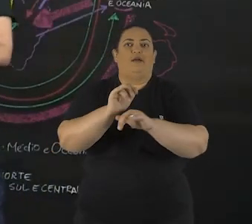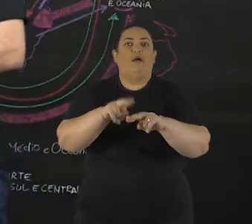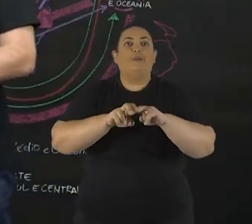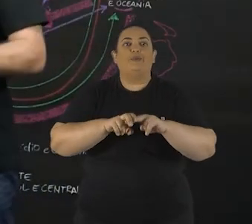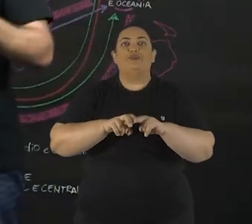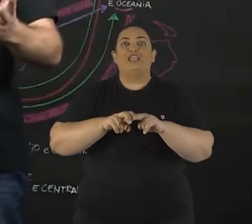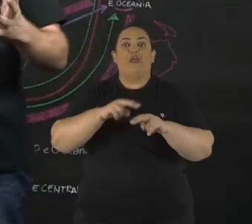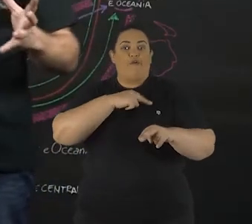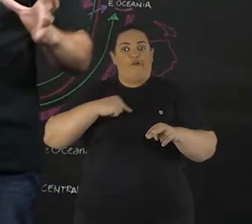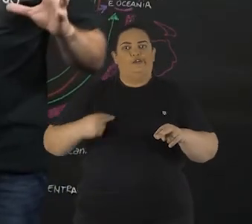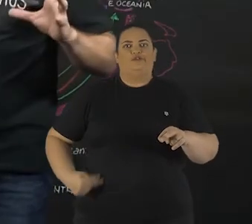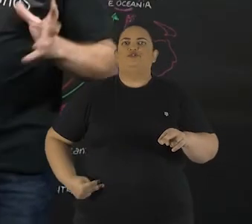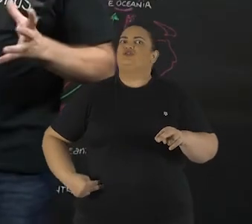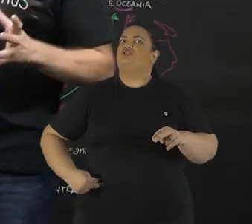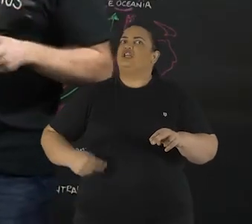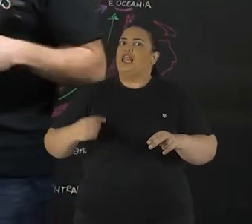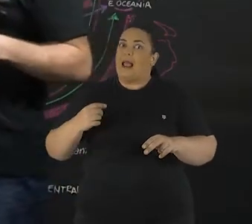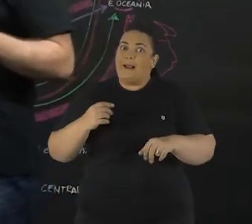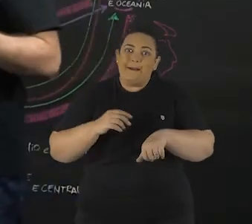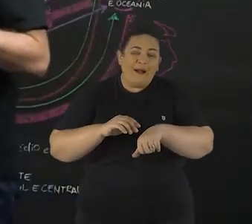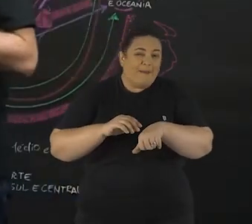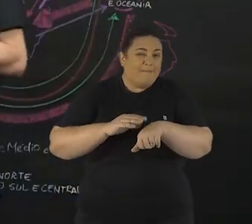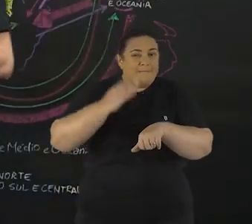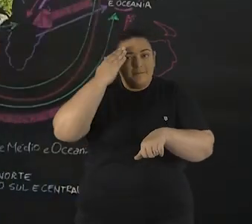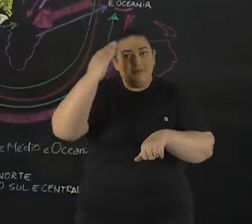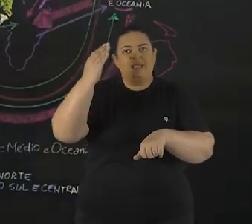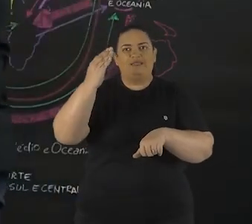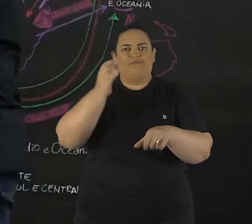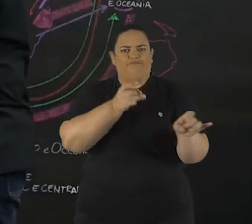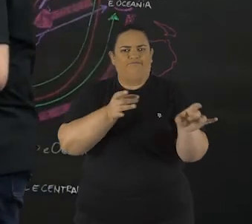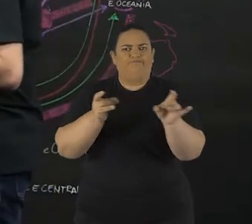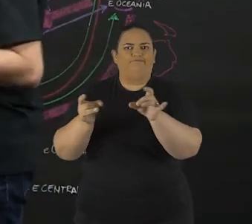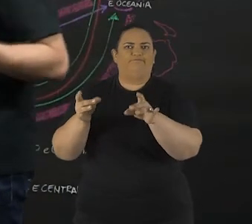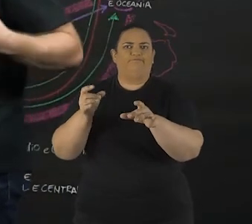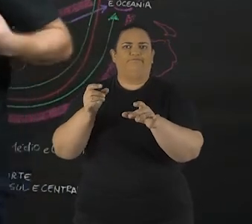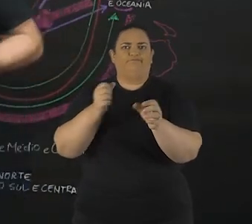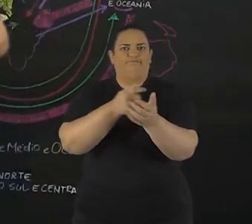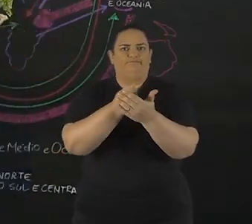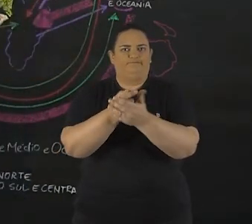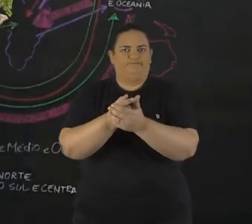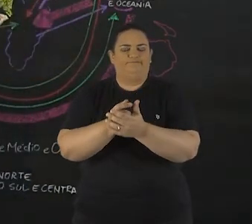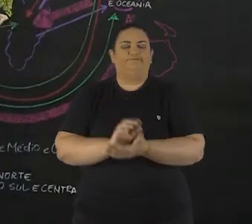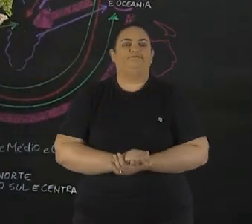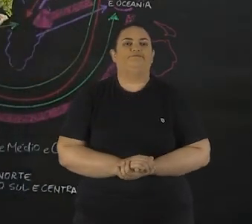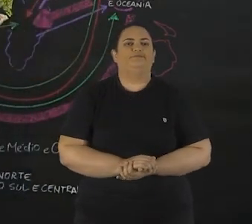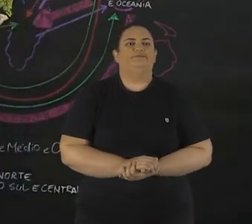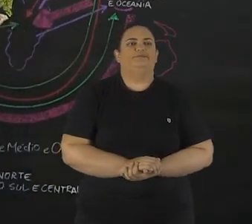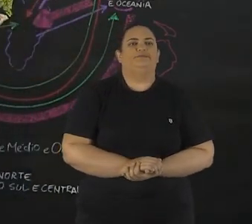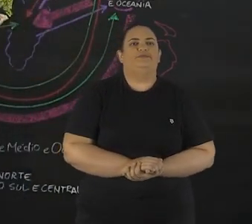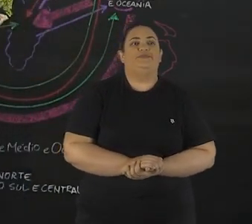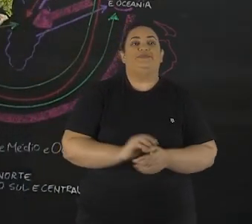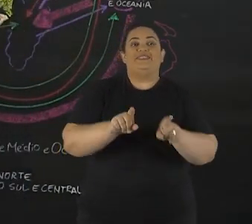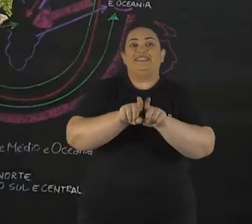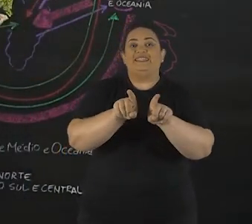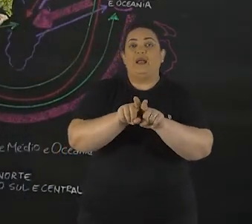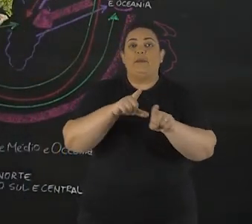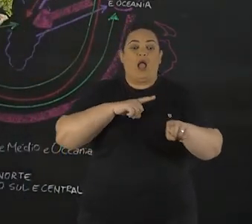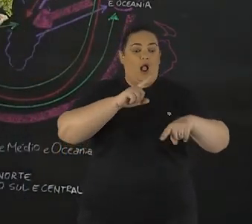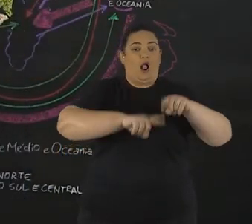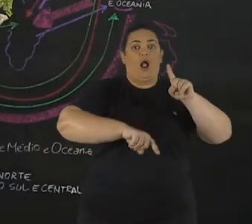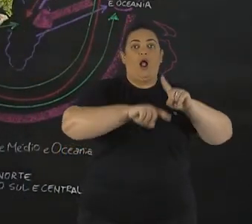importador de commodities. Bom, basicamente nós temos aqui os fluxos econômicos mundiais e principalmente essa parte dos fluxos